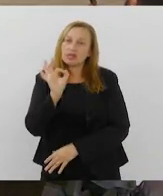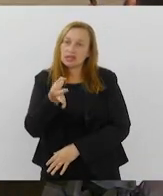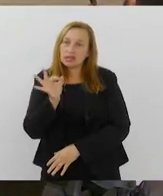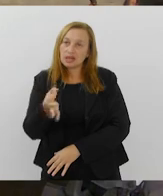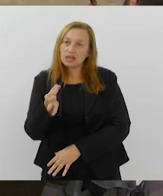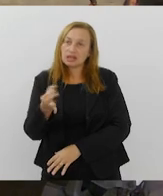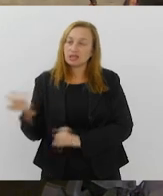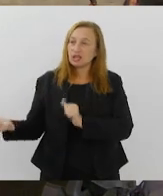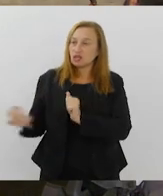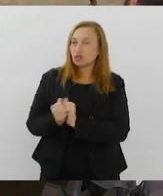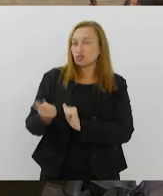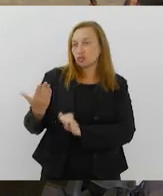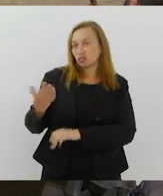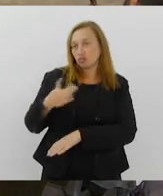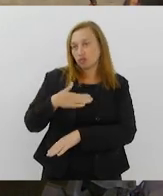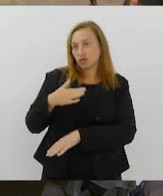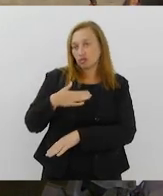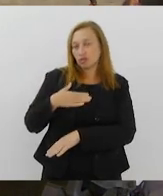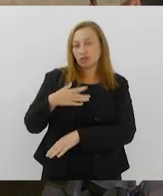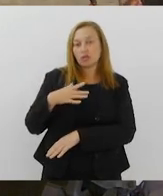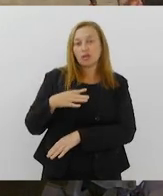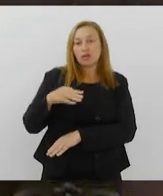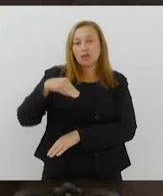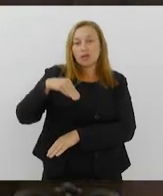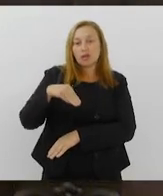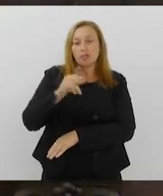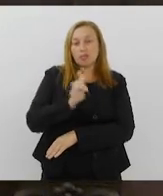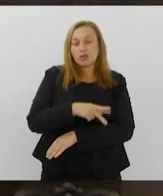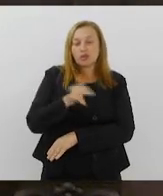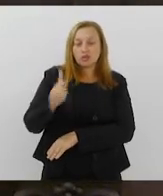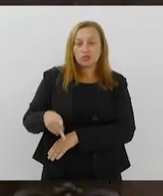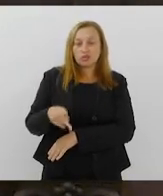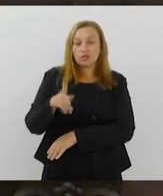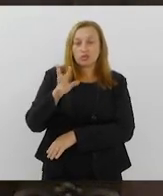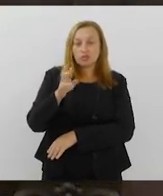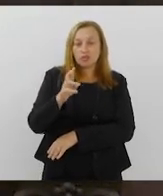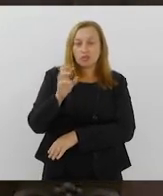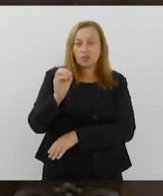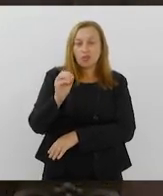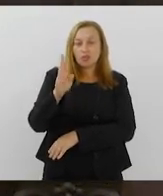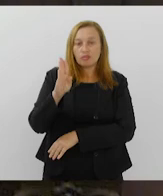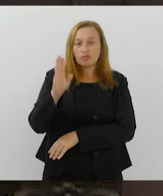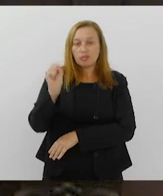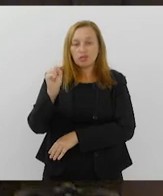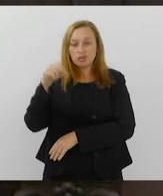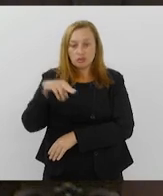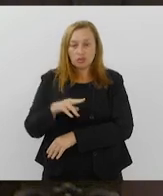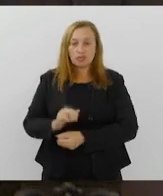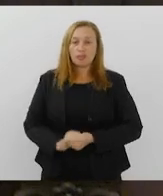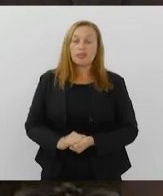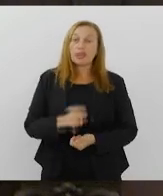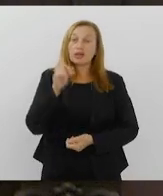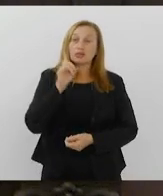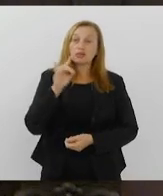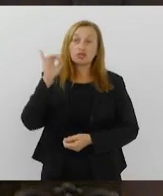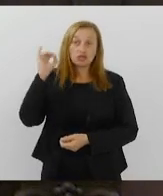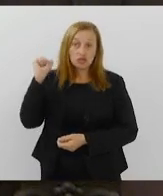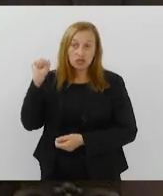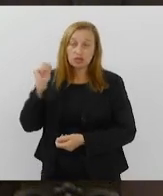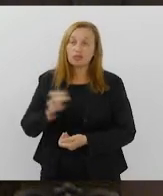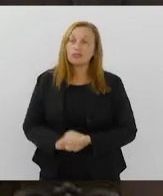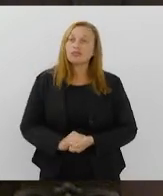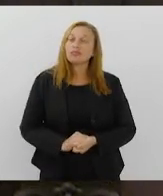hoje do meu lado, mestre Robson Grace. E digo que, naquele dia, lá no Palácio da Cidade,